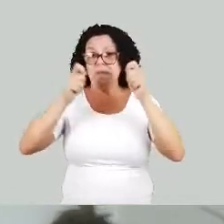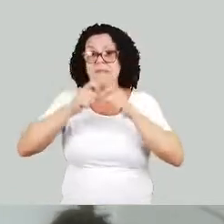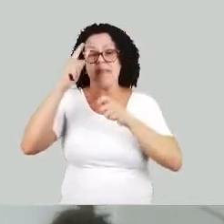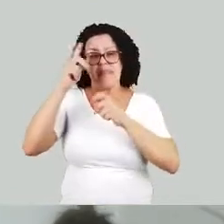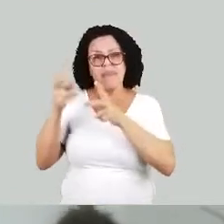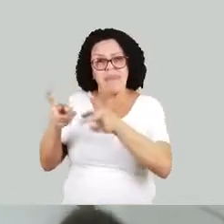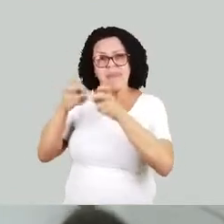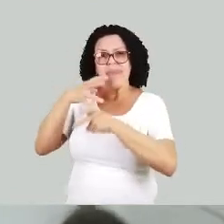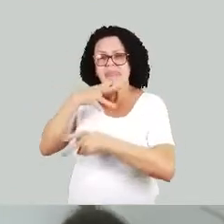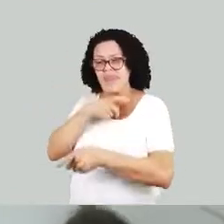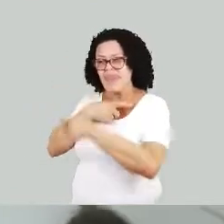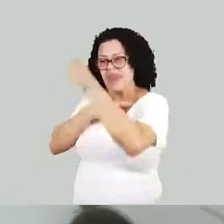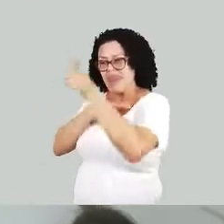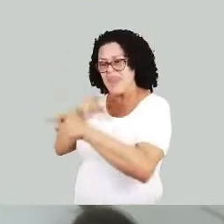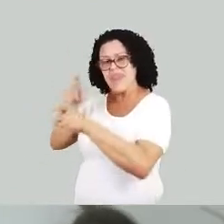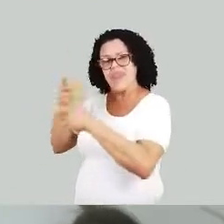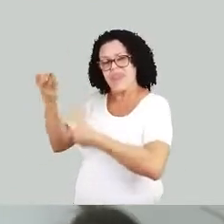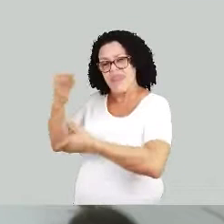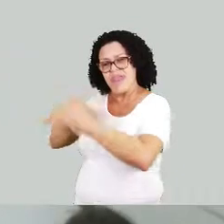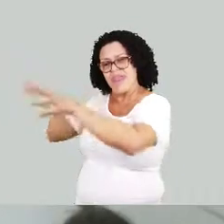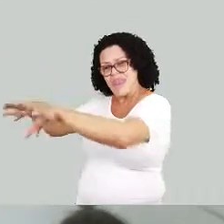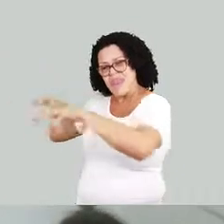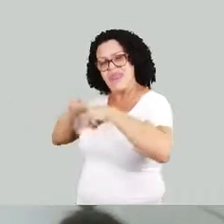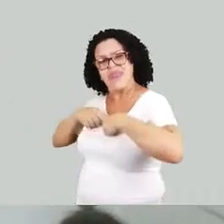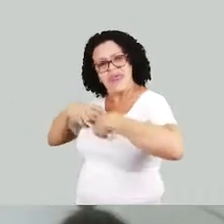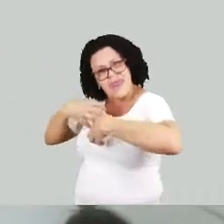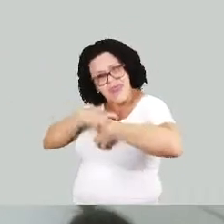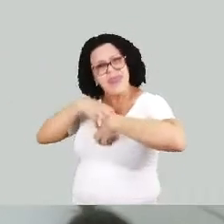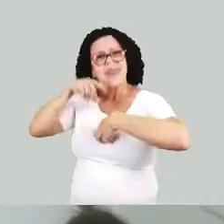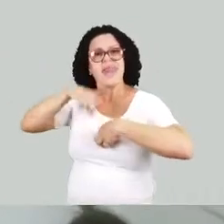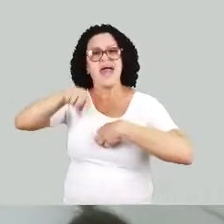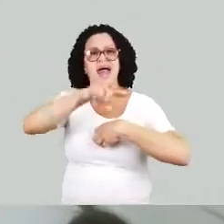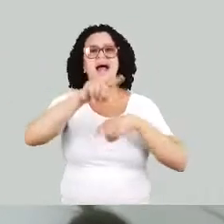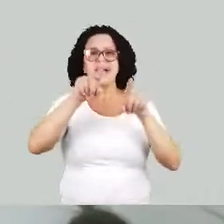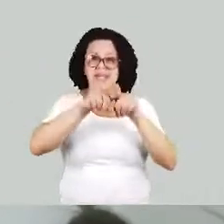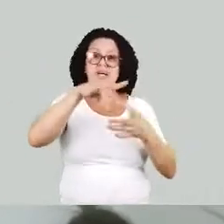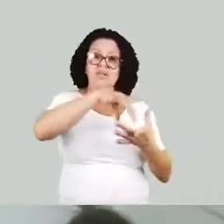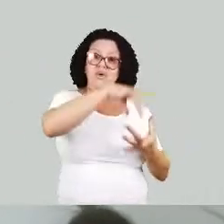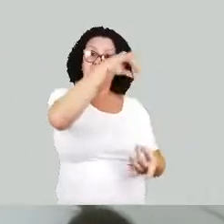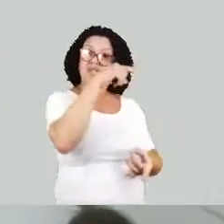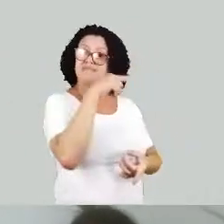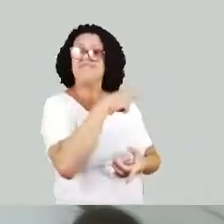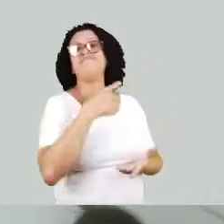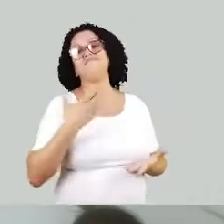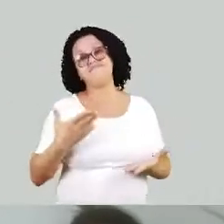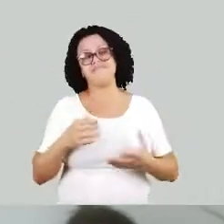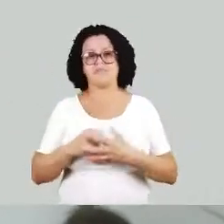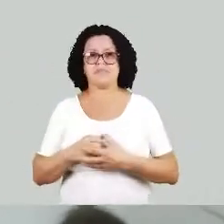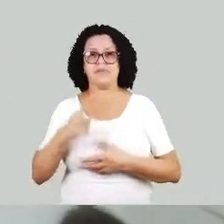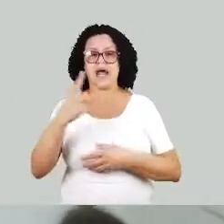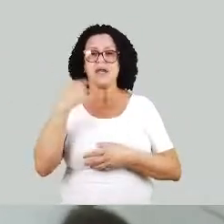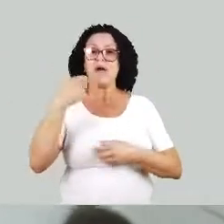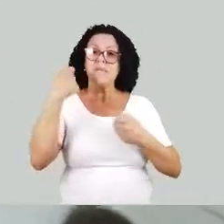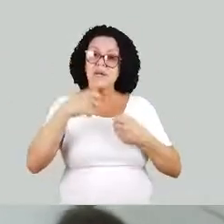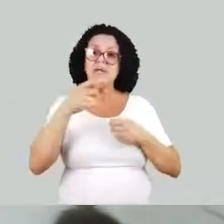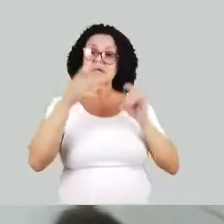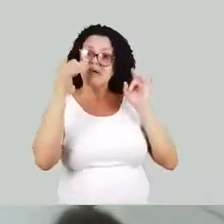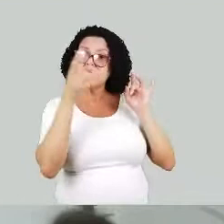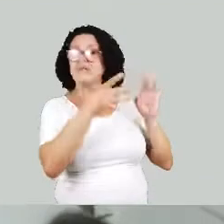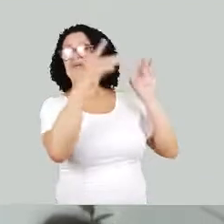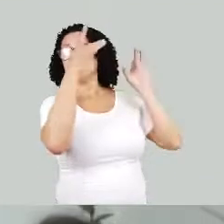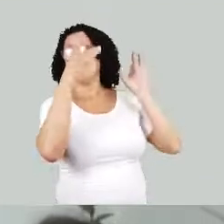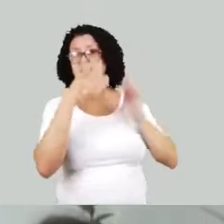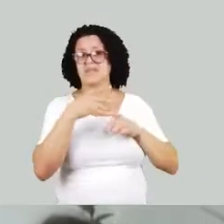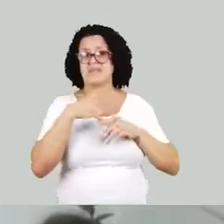capacidade de percepção e transmissão dos sentimentos daquele espírito. Então, nós temos que abandonar o lugar